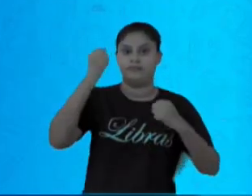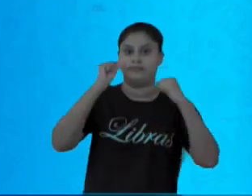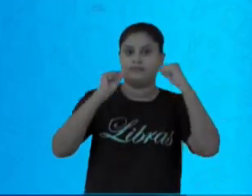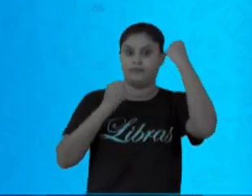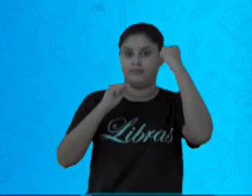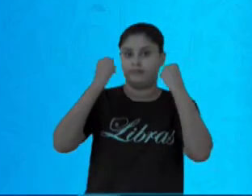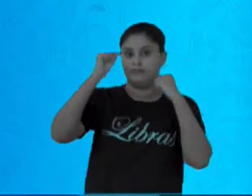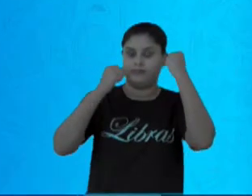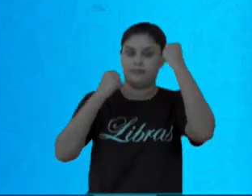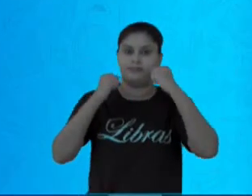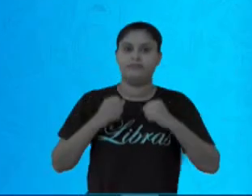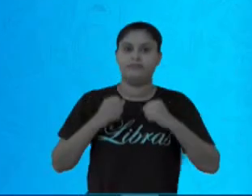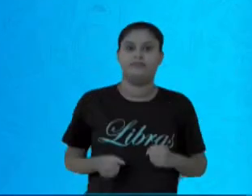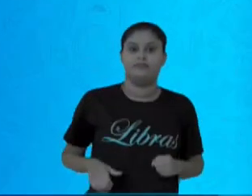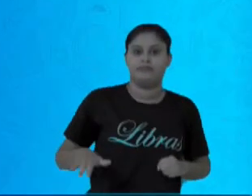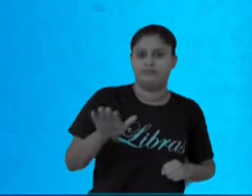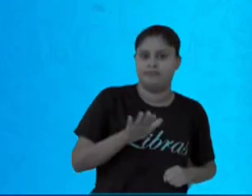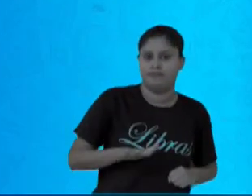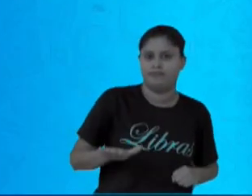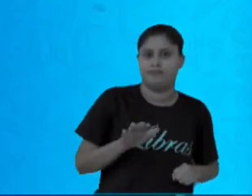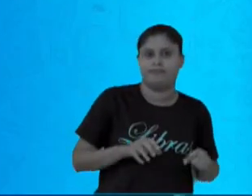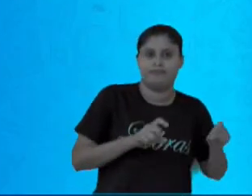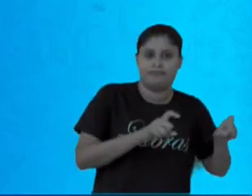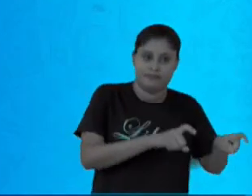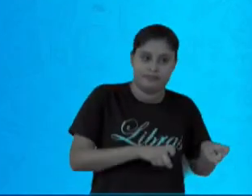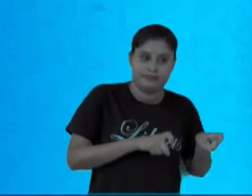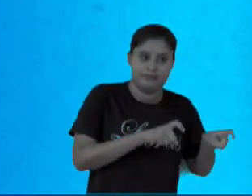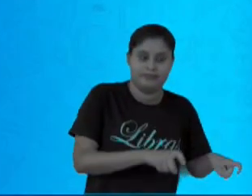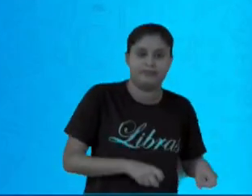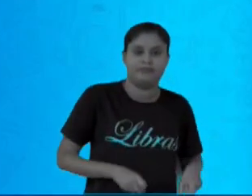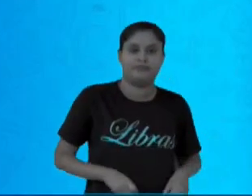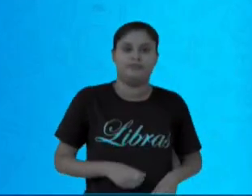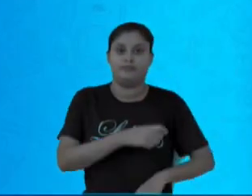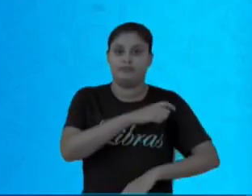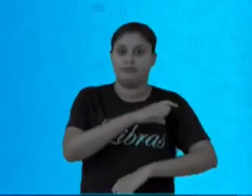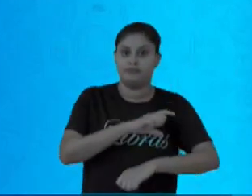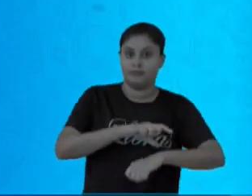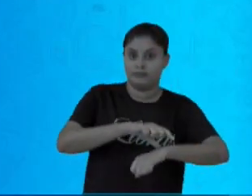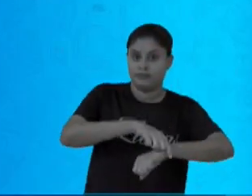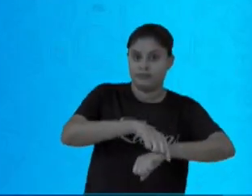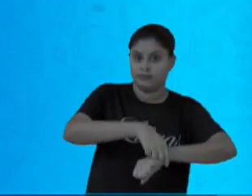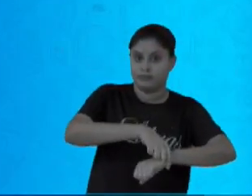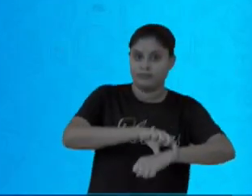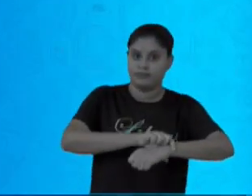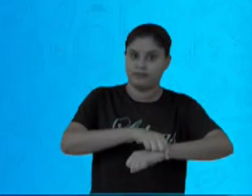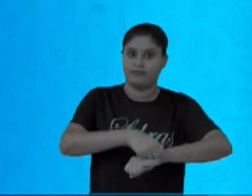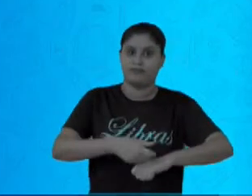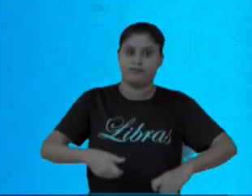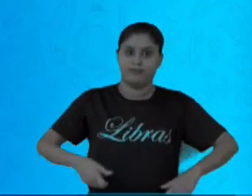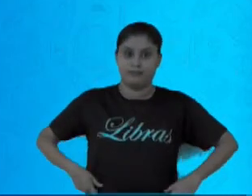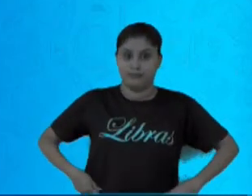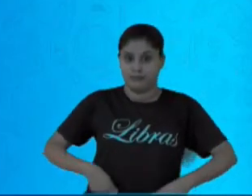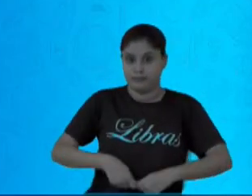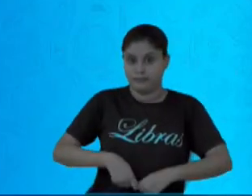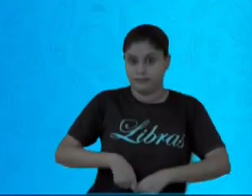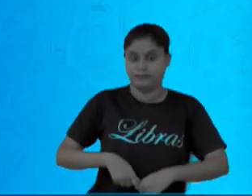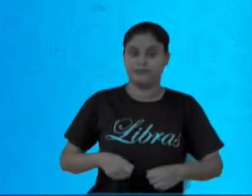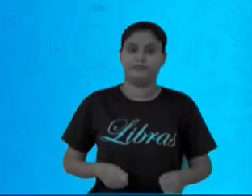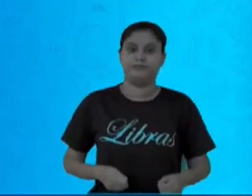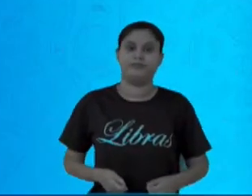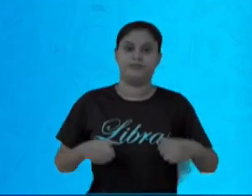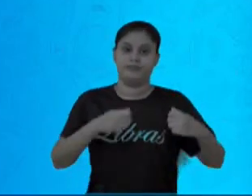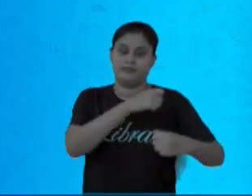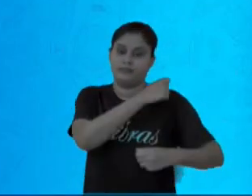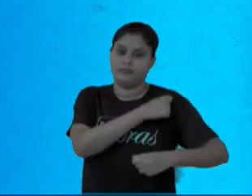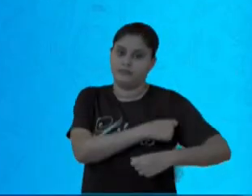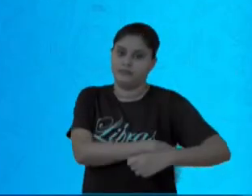com a matéria-prima que vem lá da zona rural. Né? O couro, por exemplo, são fabricados cintos, carteiras,